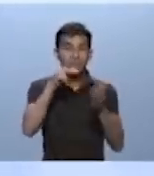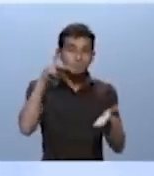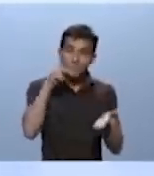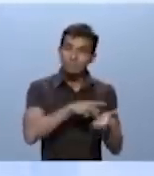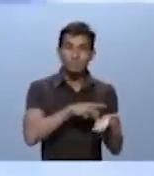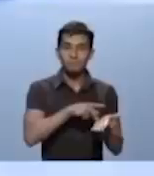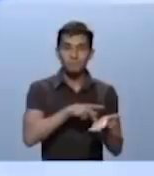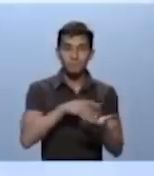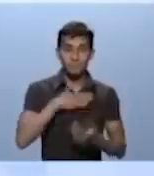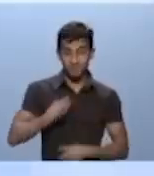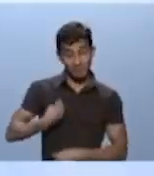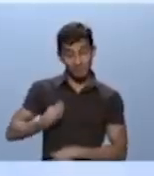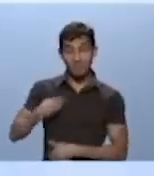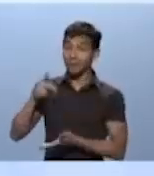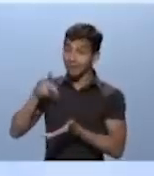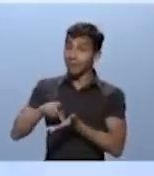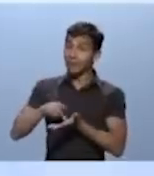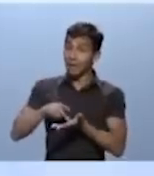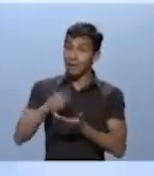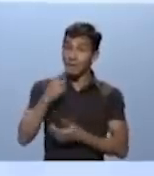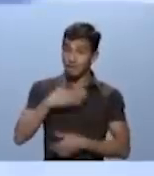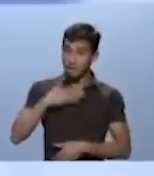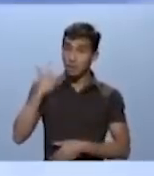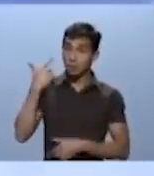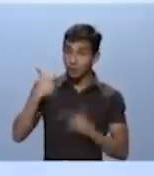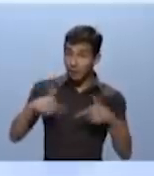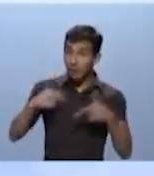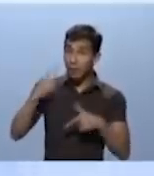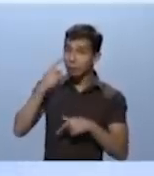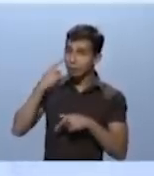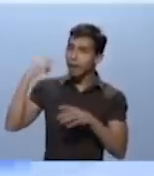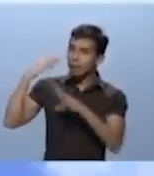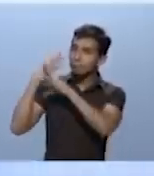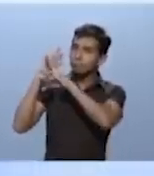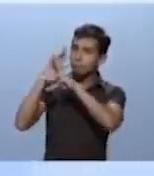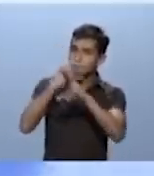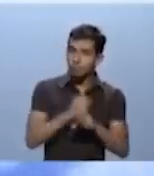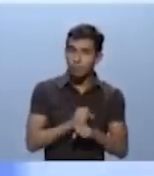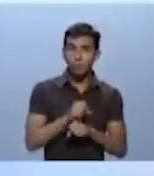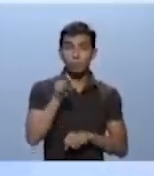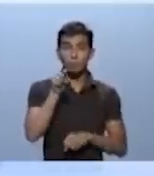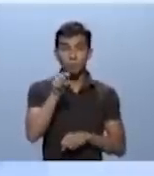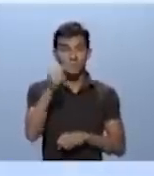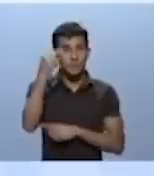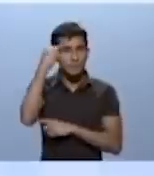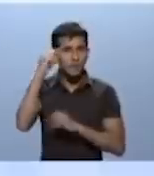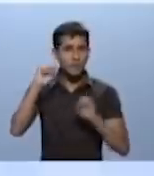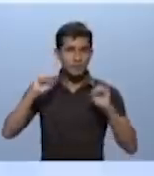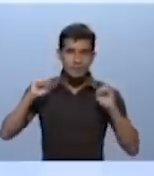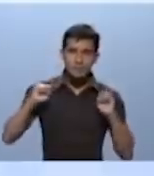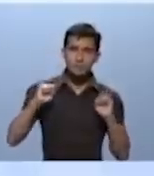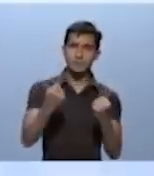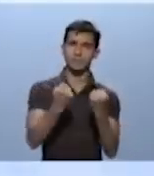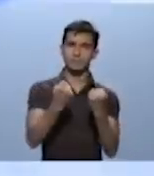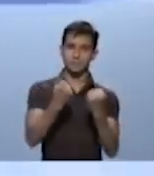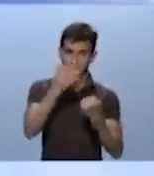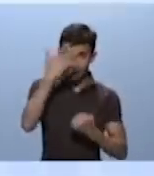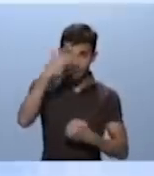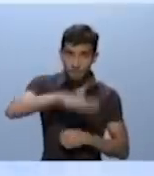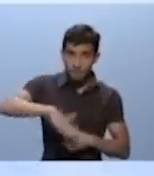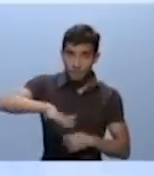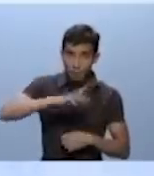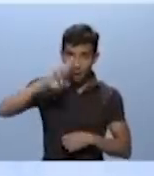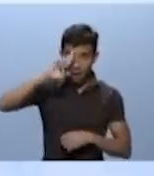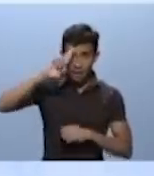vida vai acompanhar o meu trabalho faço alguma coisa você que se diz a pessoa que defende que defende as